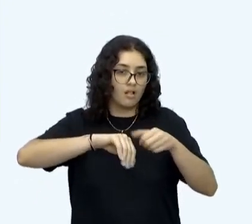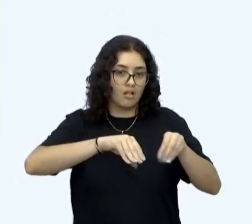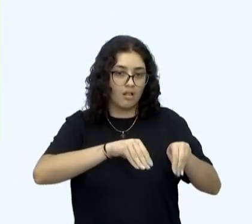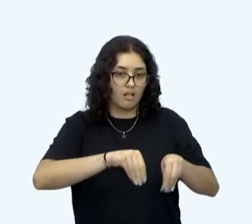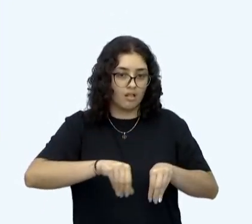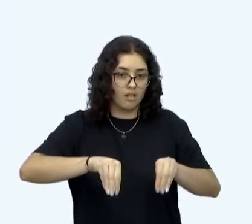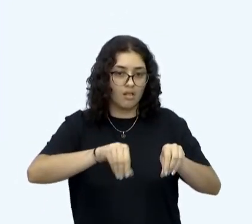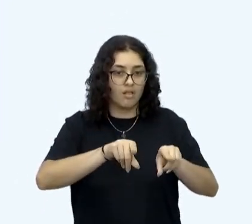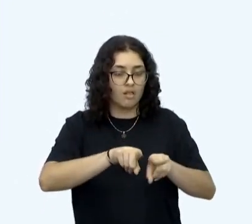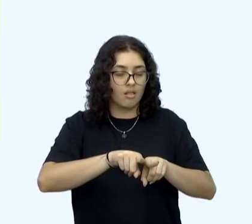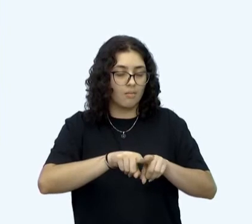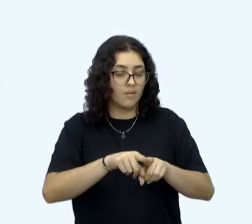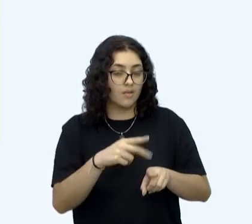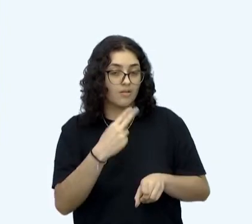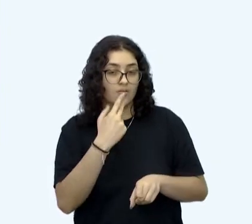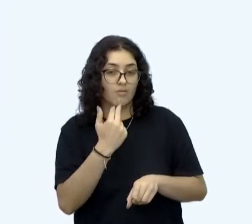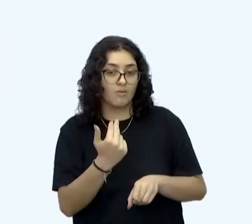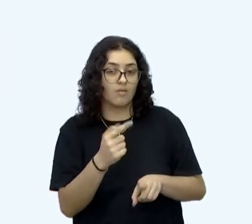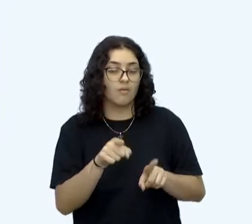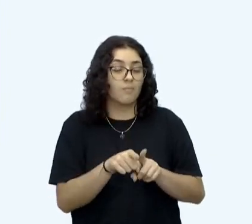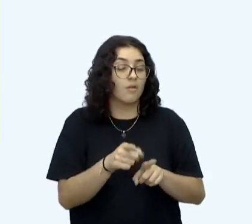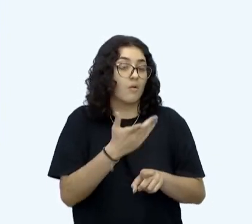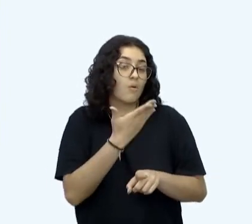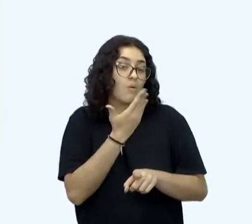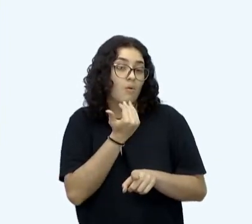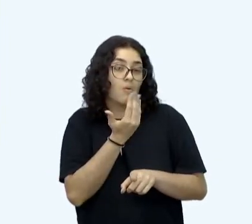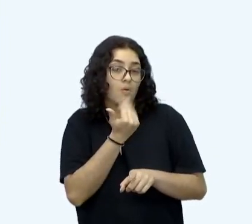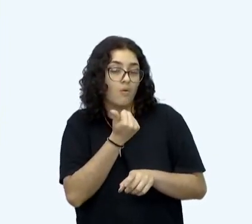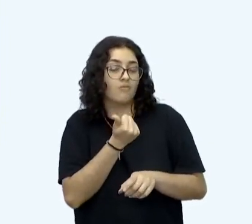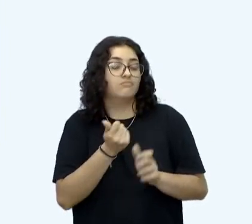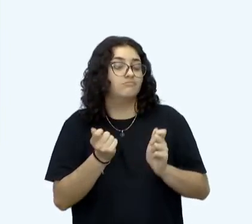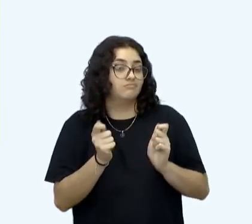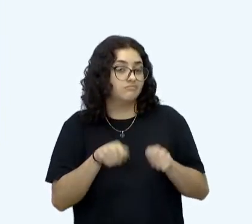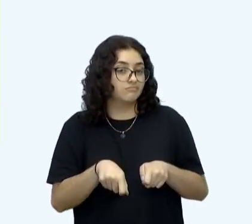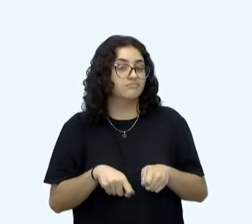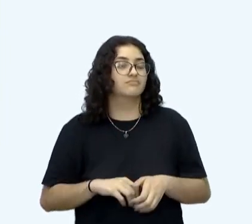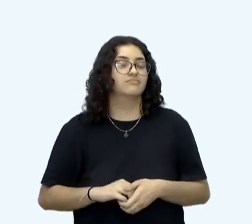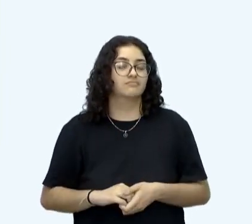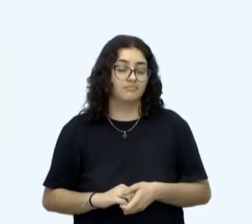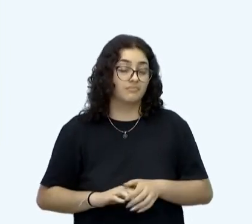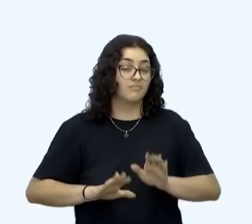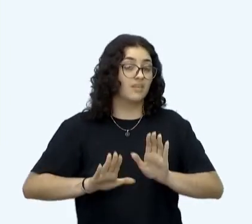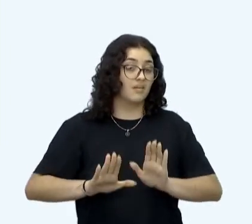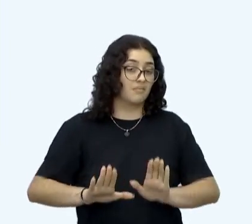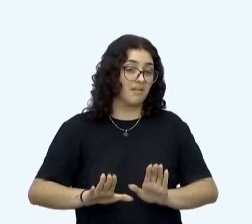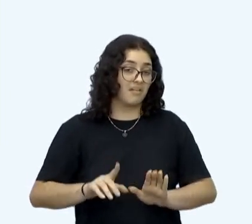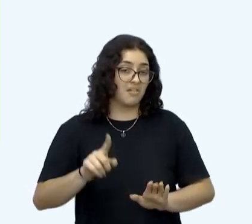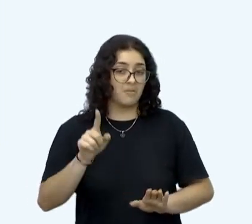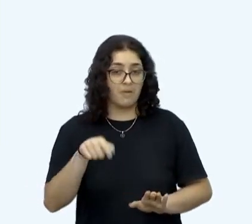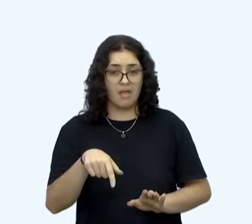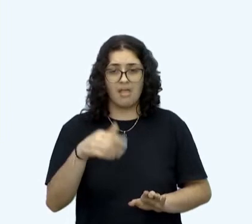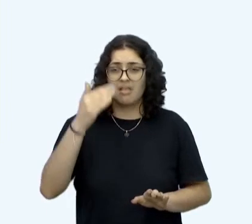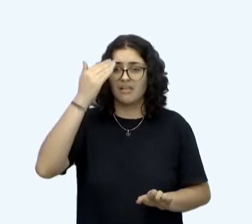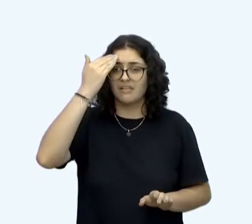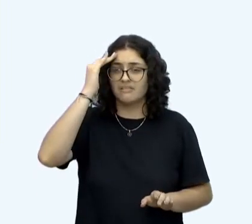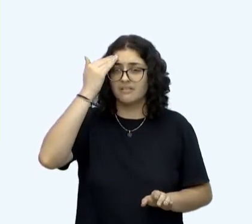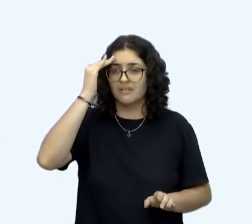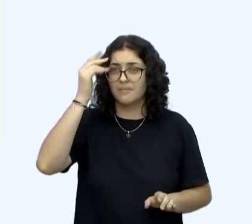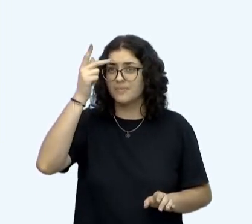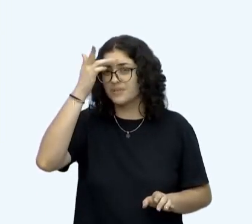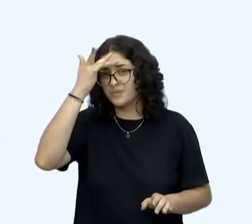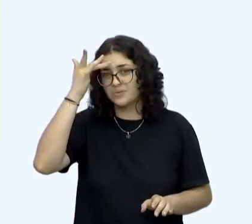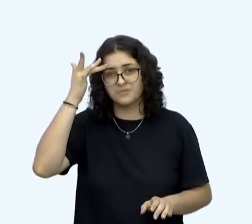de nutrientes, e a qualidade da dieta, em termos do que comemos. Porém, isso não é bem compreendido por